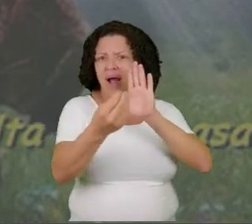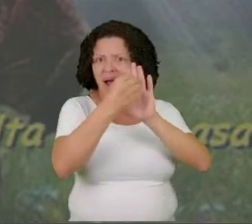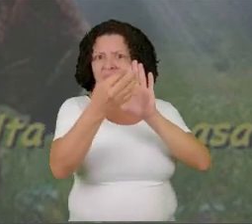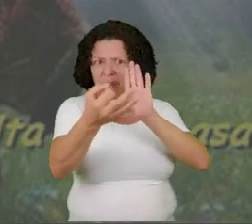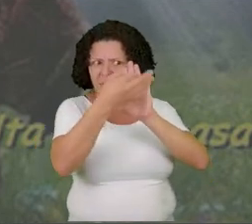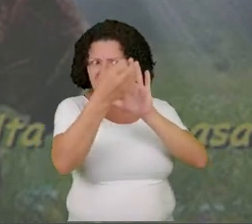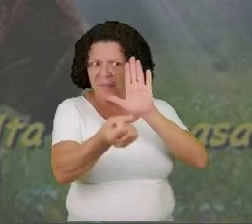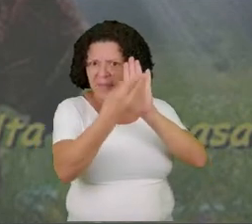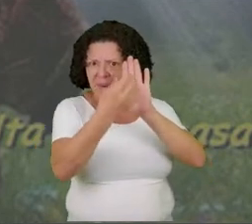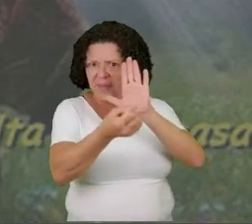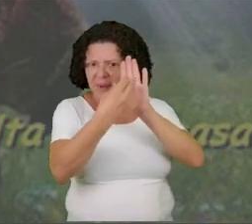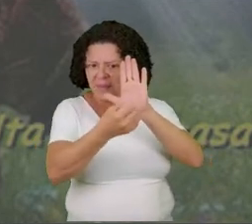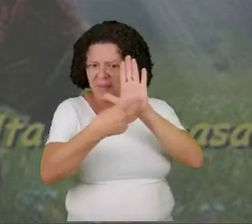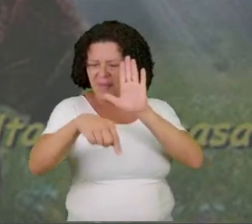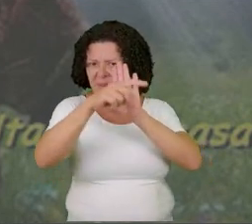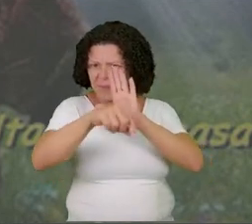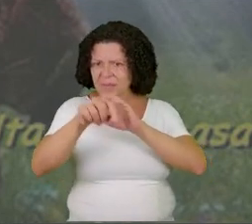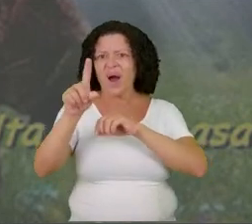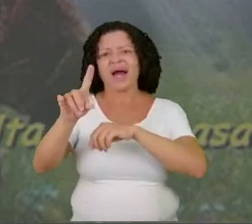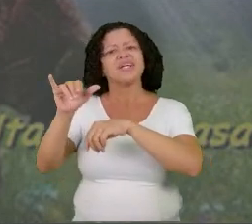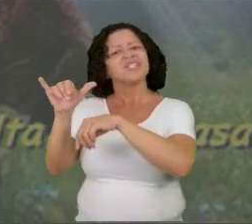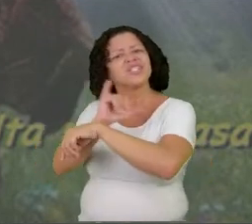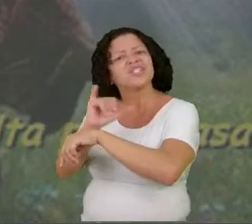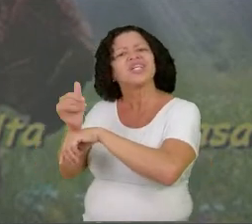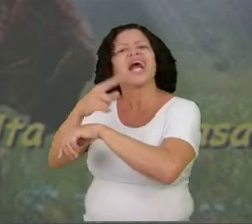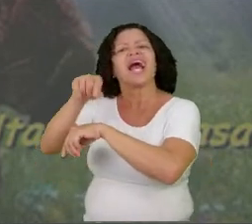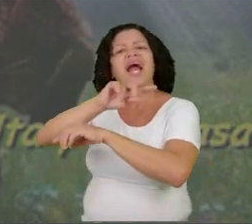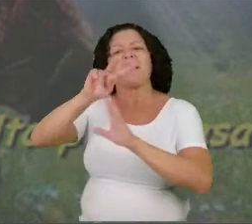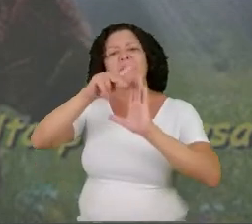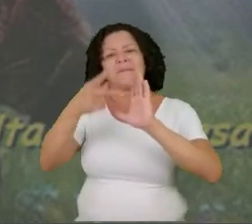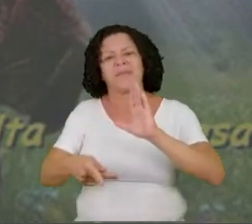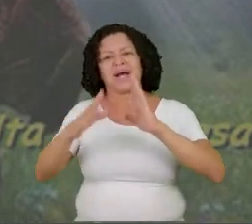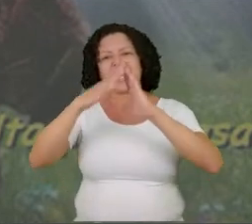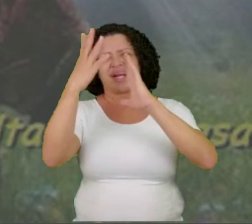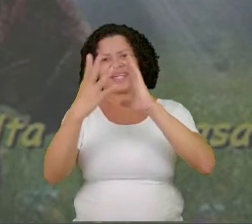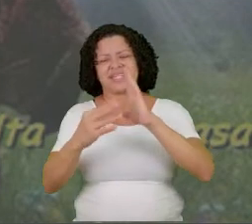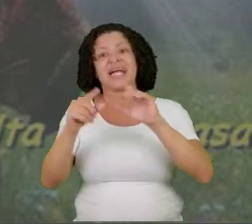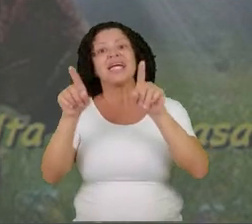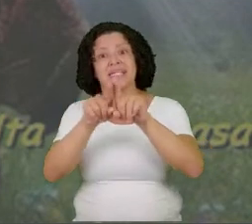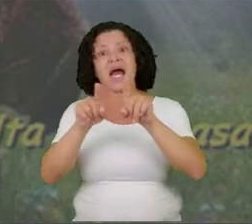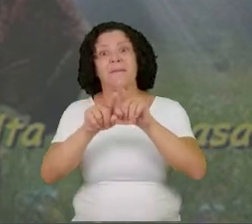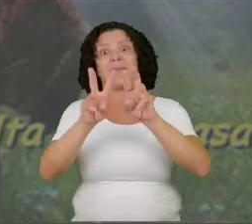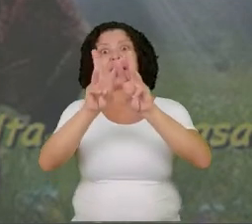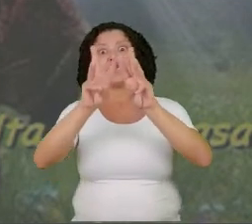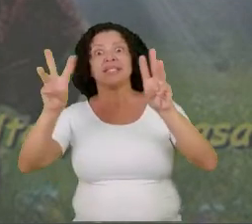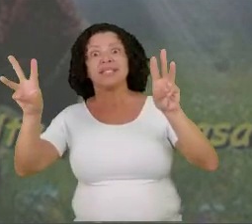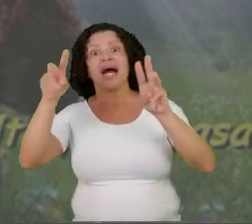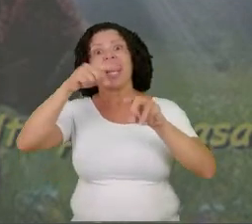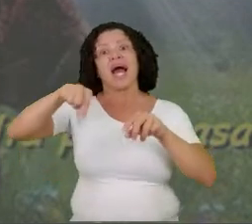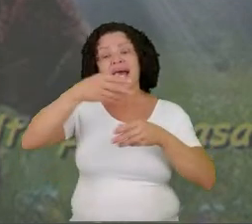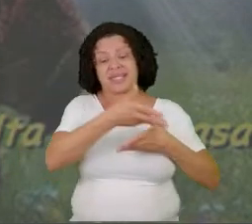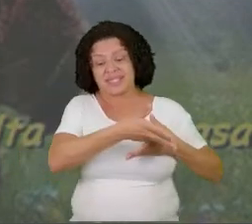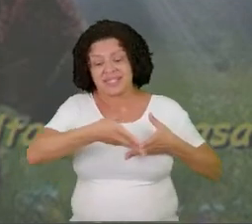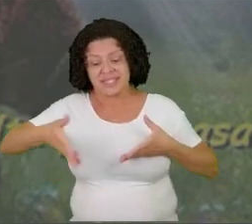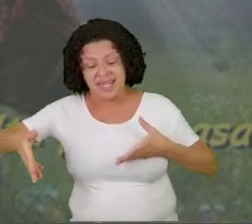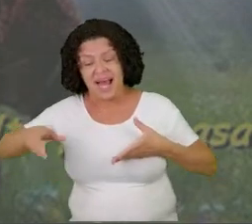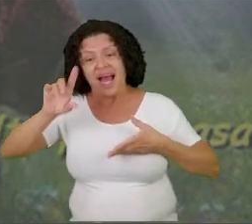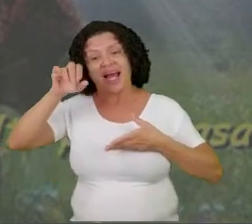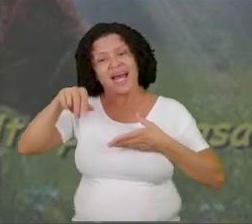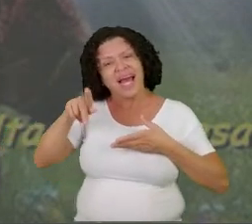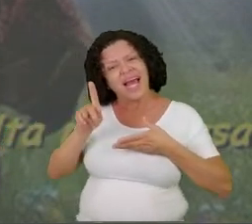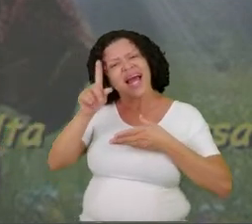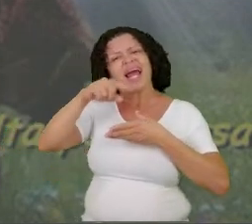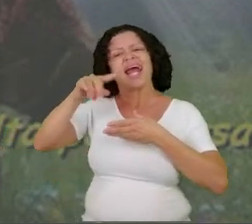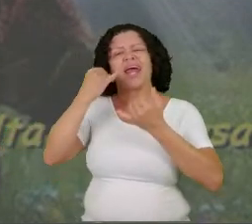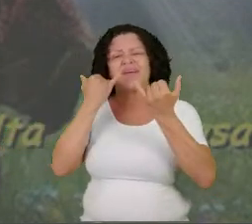possam comentar essa e outras palestras que estão no canal do YouTube do Lar Irmã Zarabatana, e também o site da